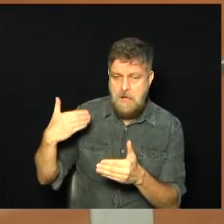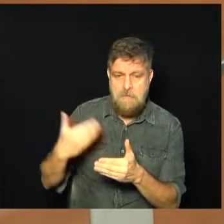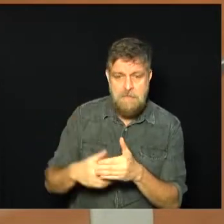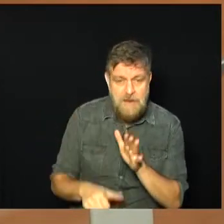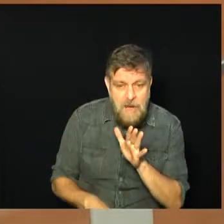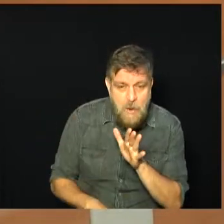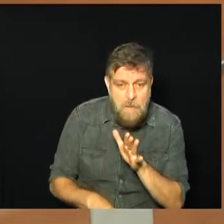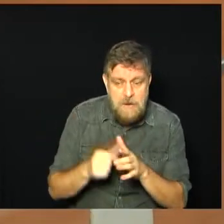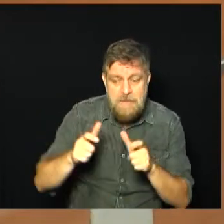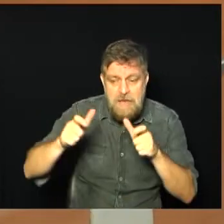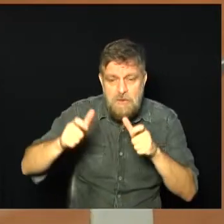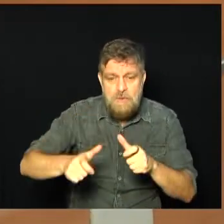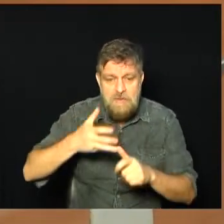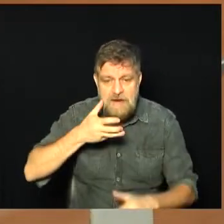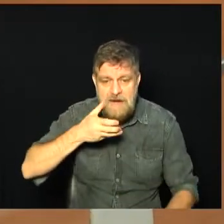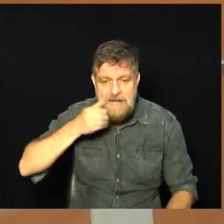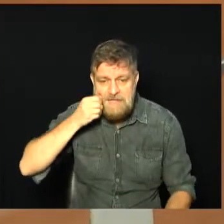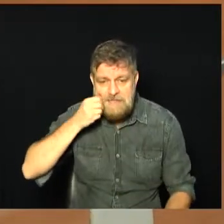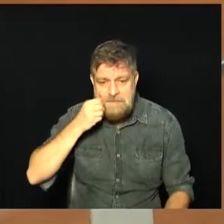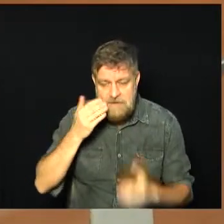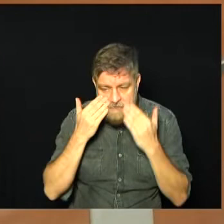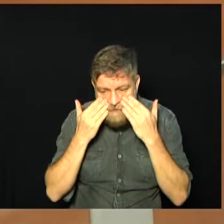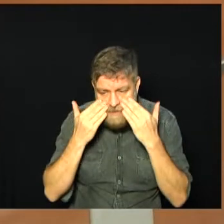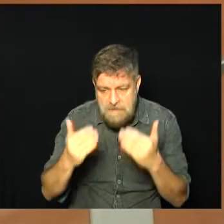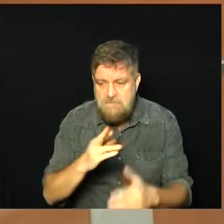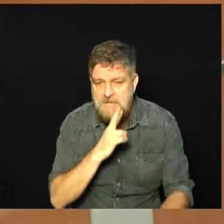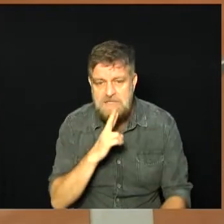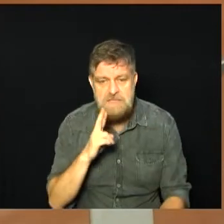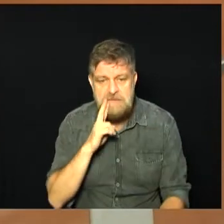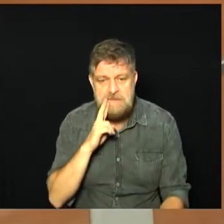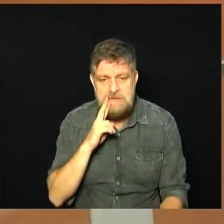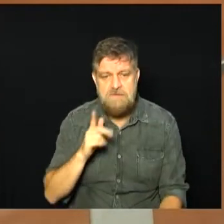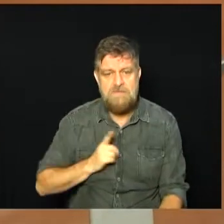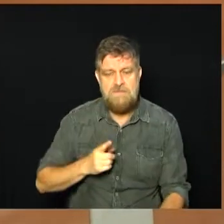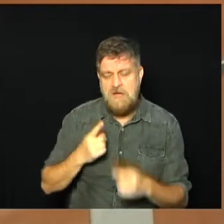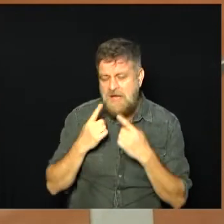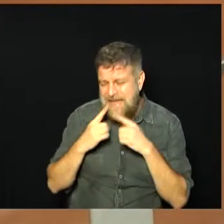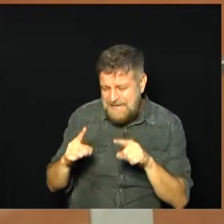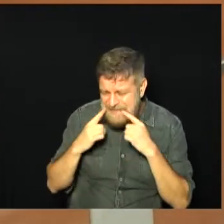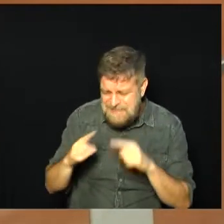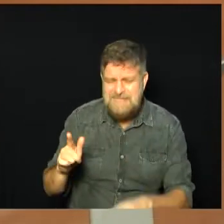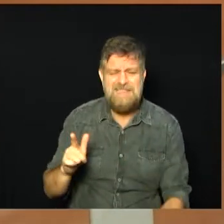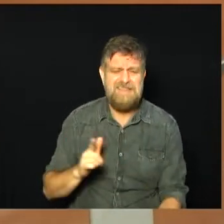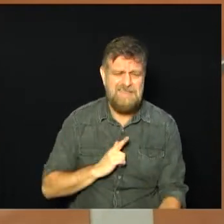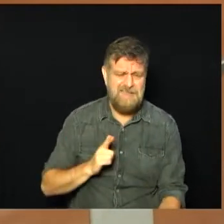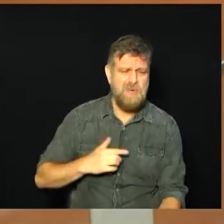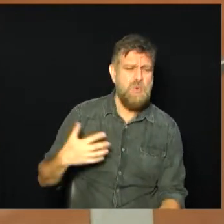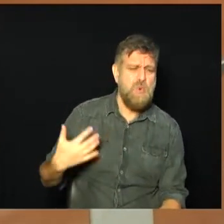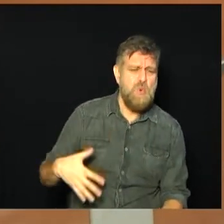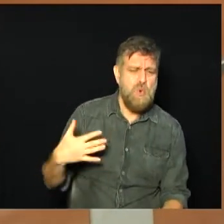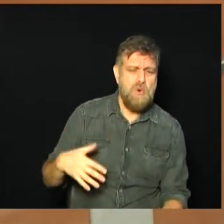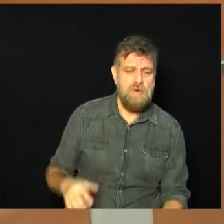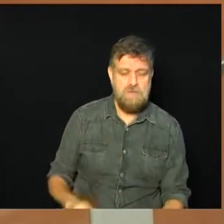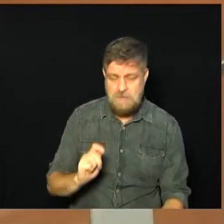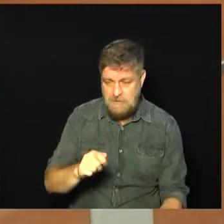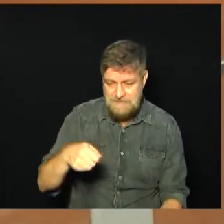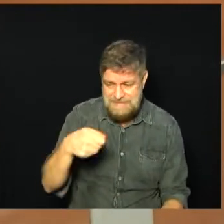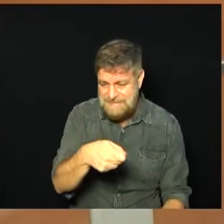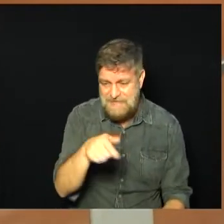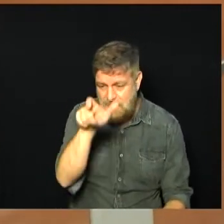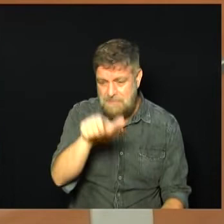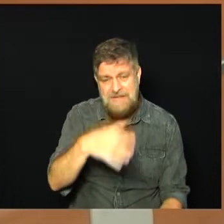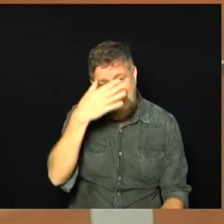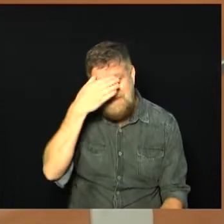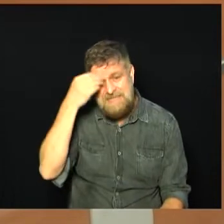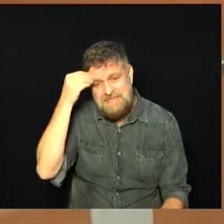Parklet. Foi criticado, foi tudo, não vou entrar no mérito dessa questão. Uma palavra que às vezes as pessoas